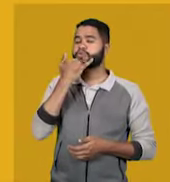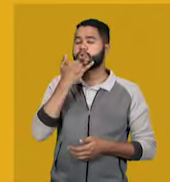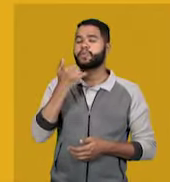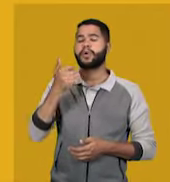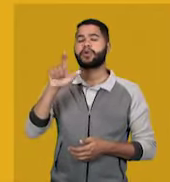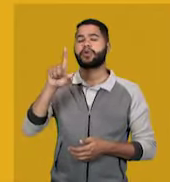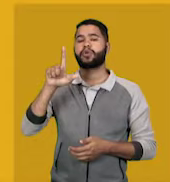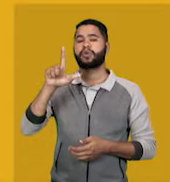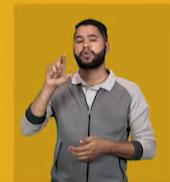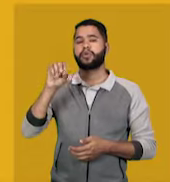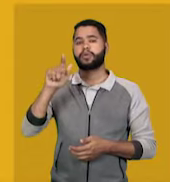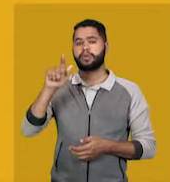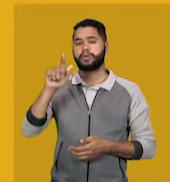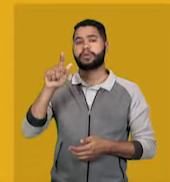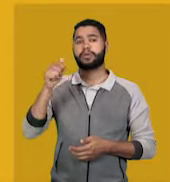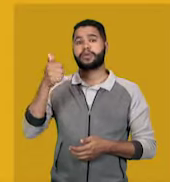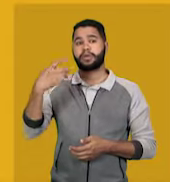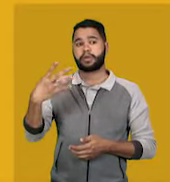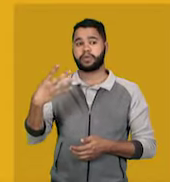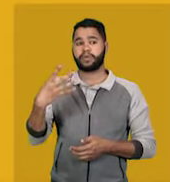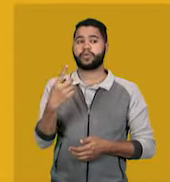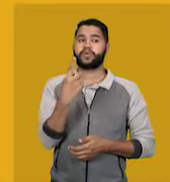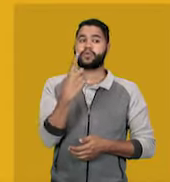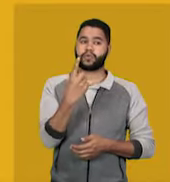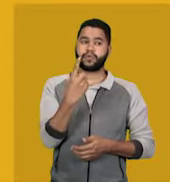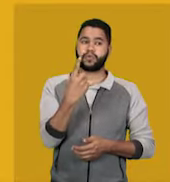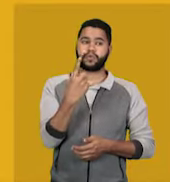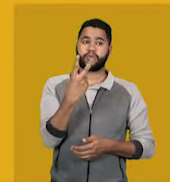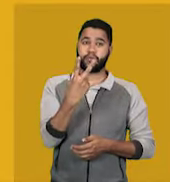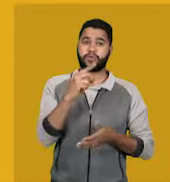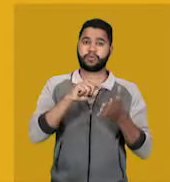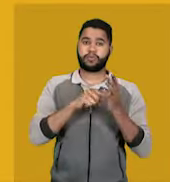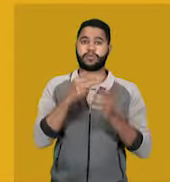2 vezes 7, que vai ser igual a